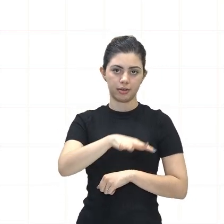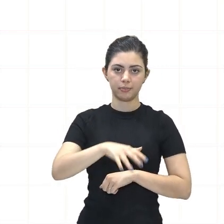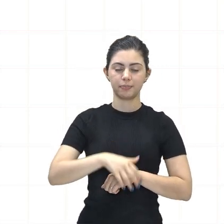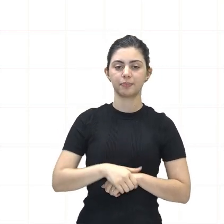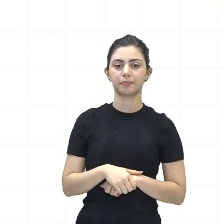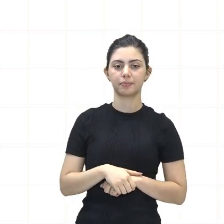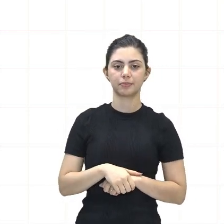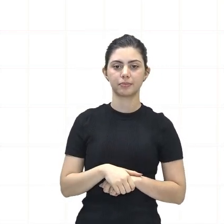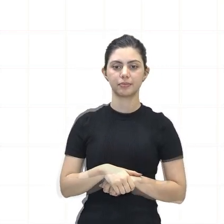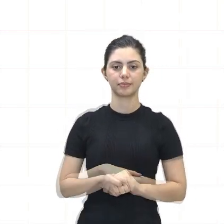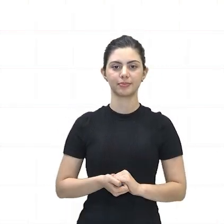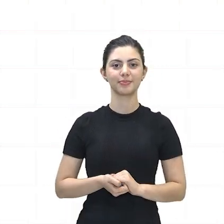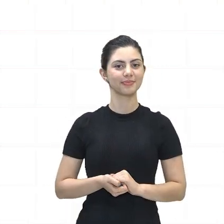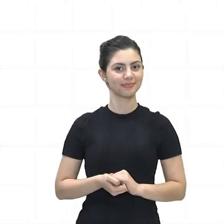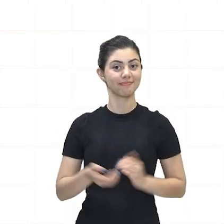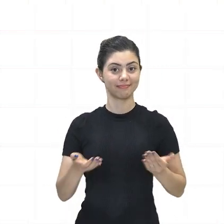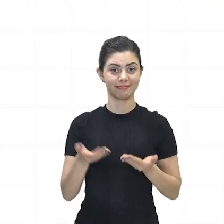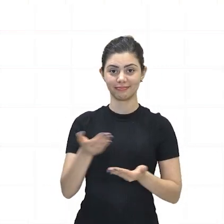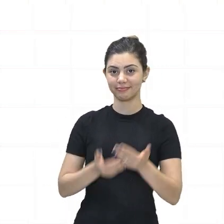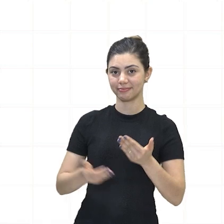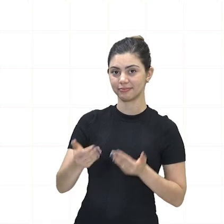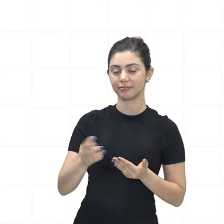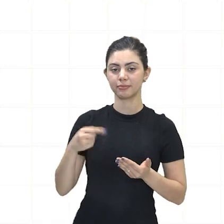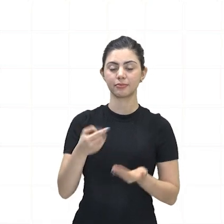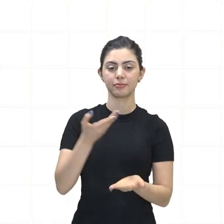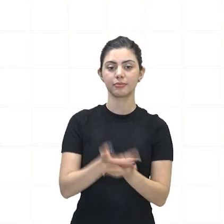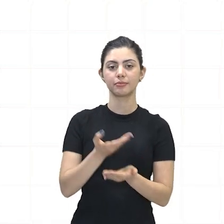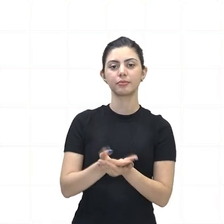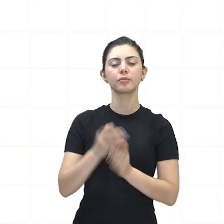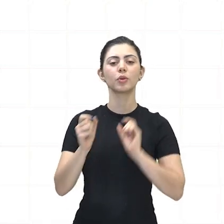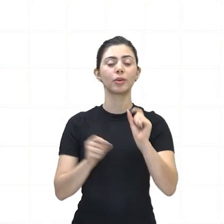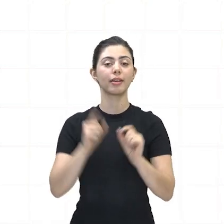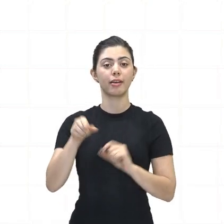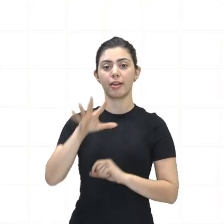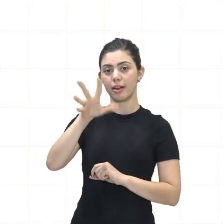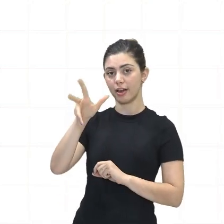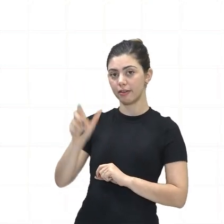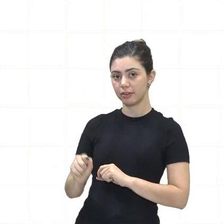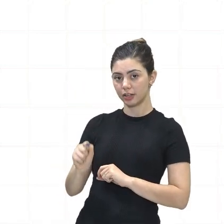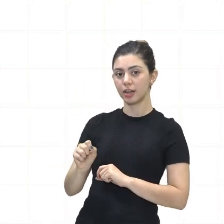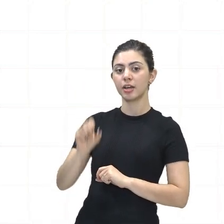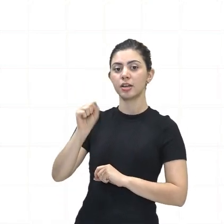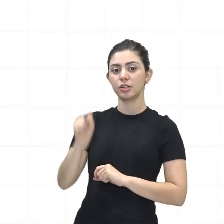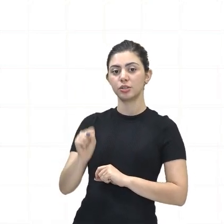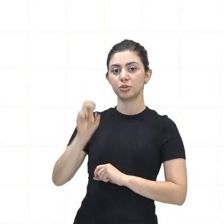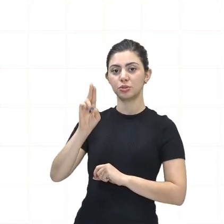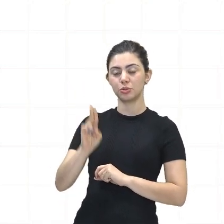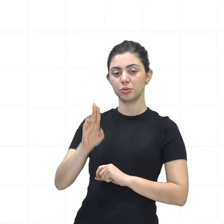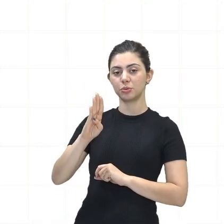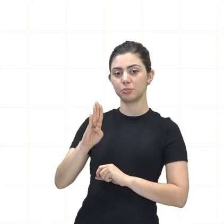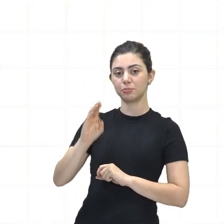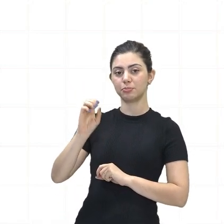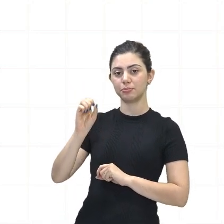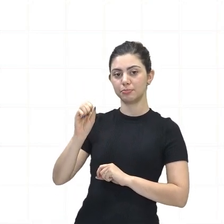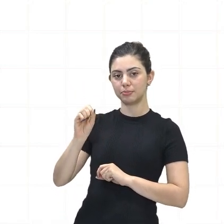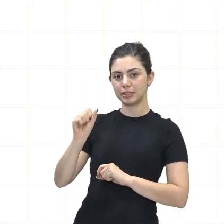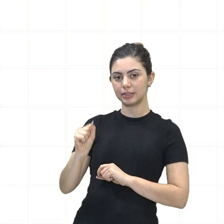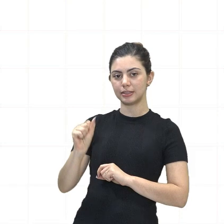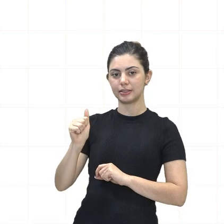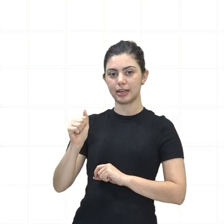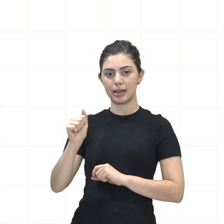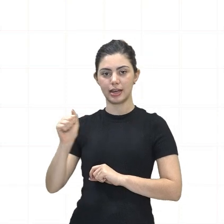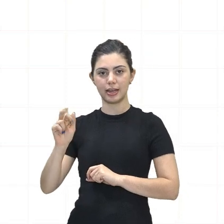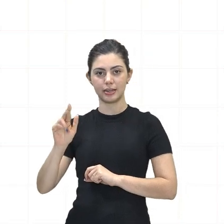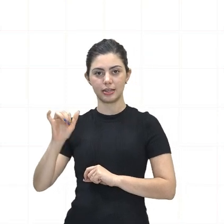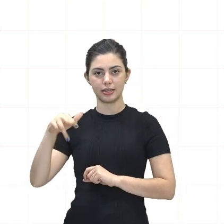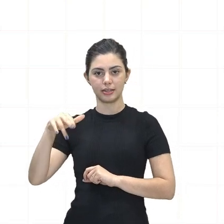lá. Continuando, a gente vai ver agora a África subsaariana, pessoal. A gente está observando aí agora na próxima tela, né? O